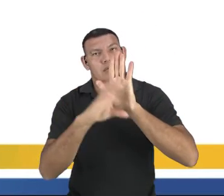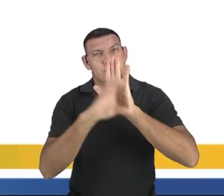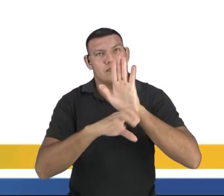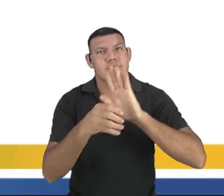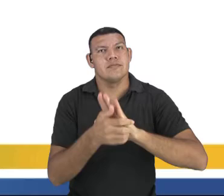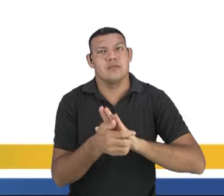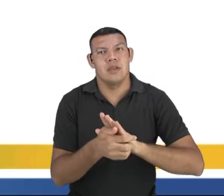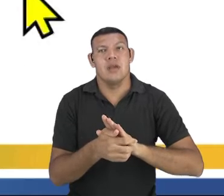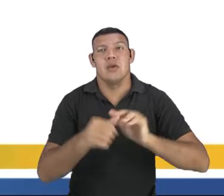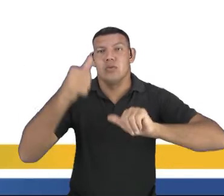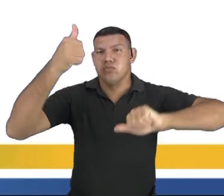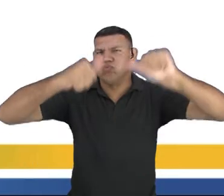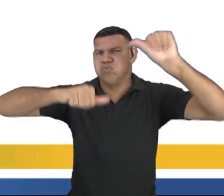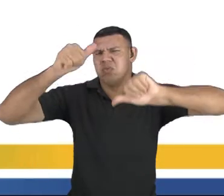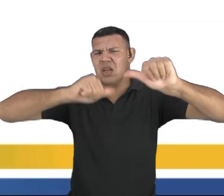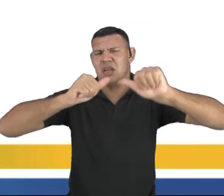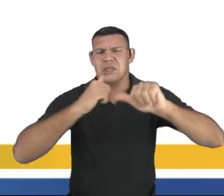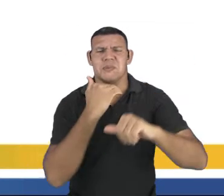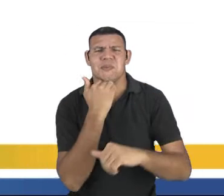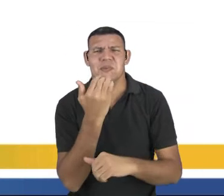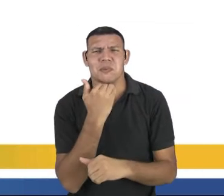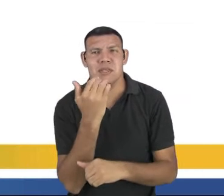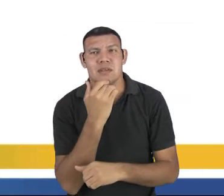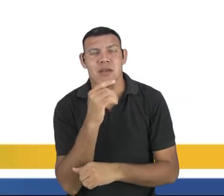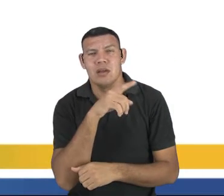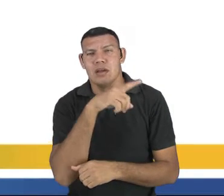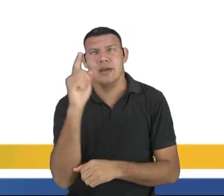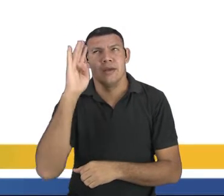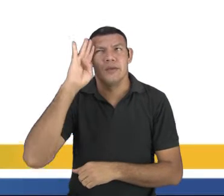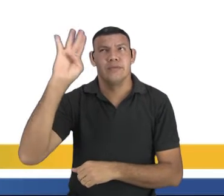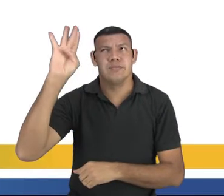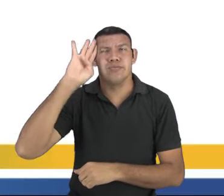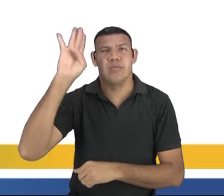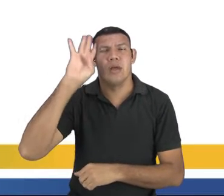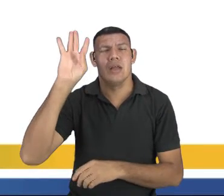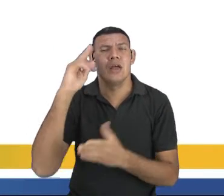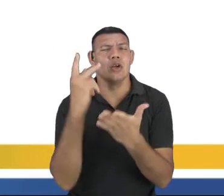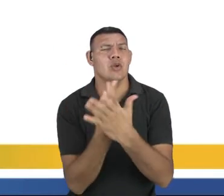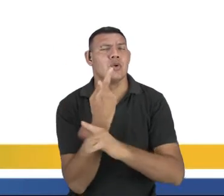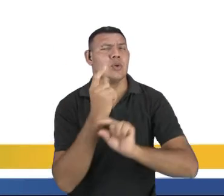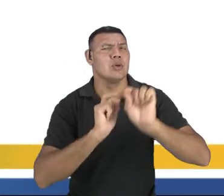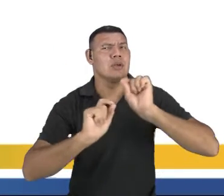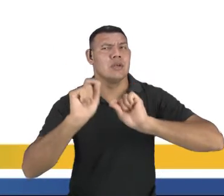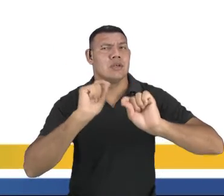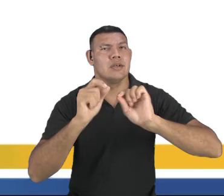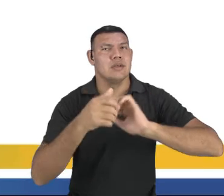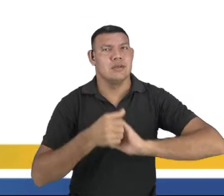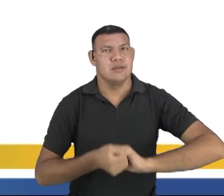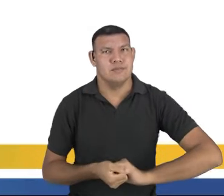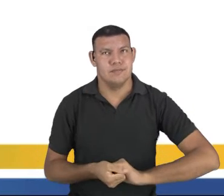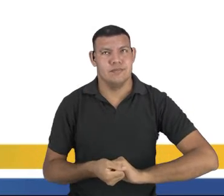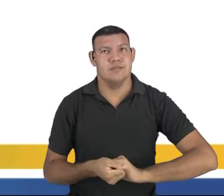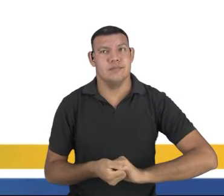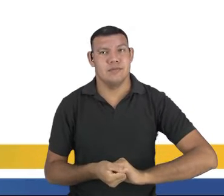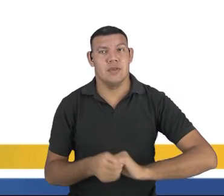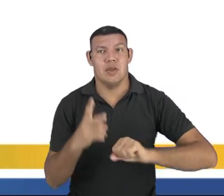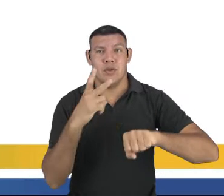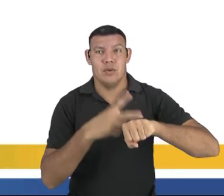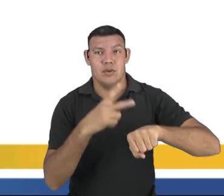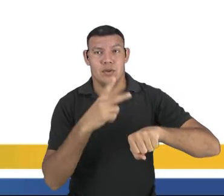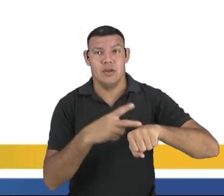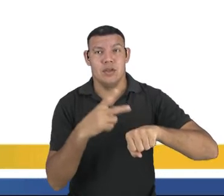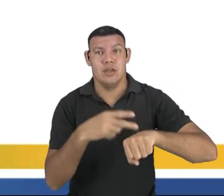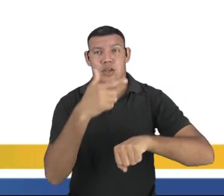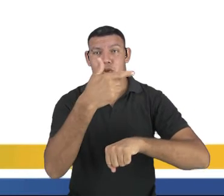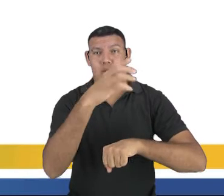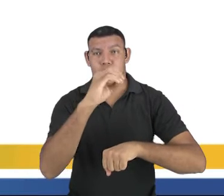os examinadores, eles não estão nem aí. Eles querem que você imagine o que está acontecendo. E aí vamos ver aqui, um recipiente de vidro de 200